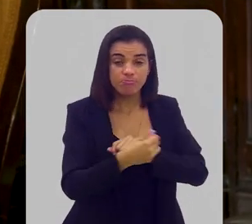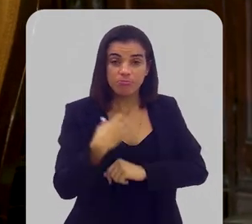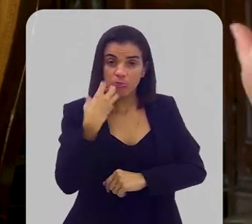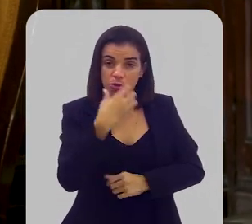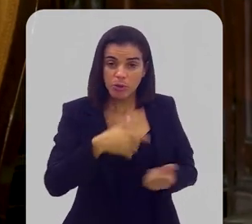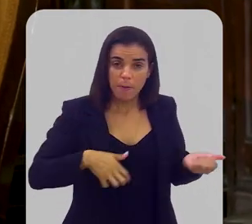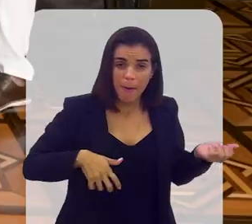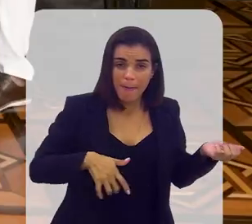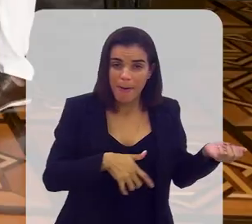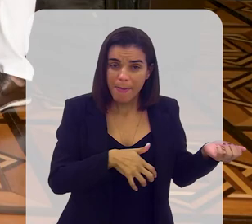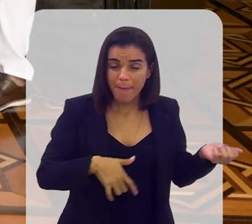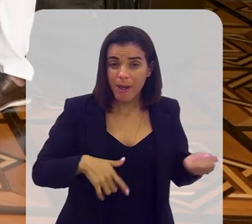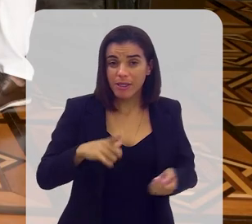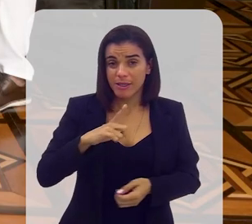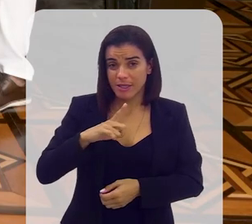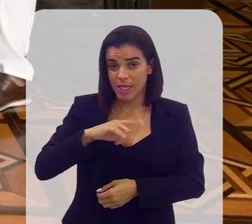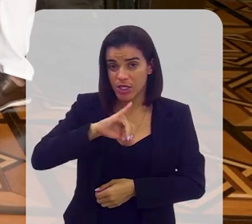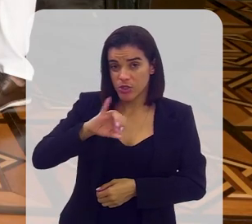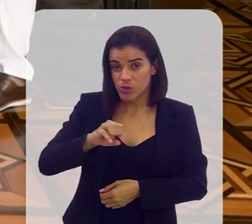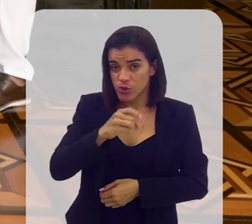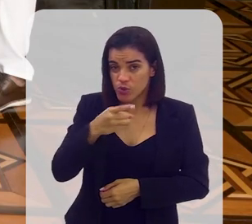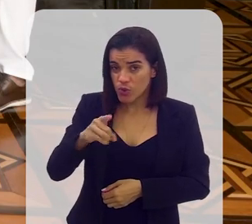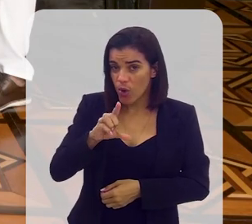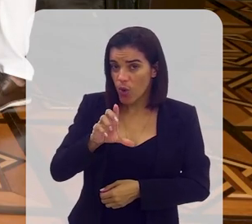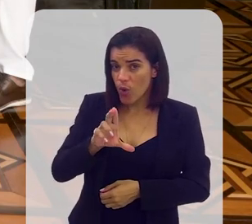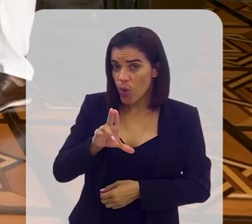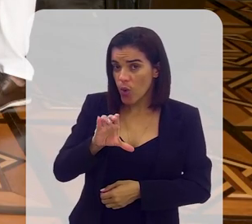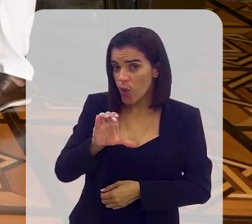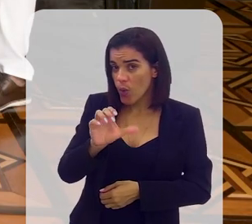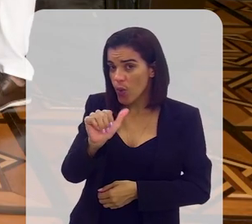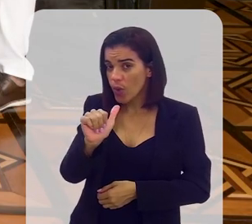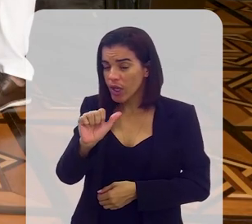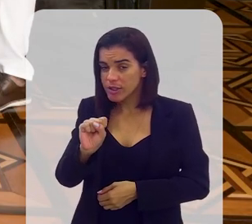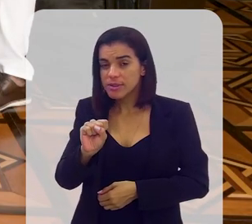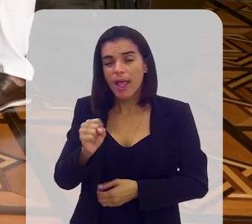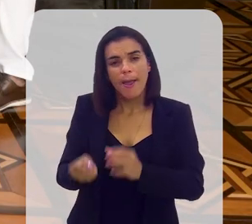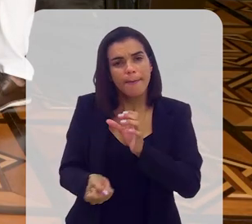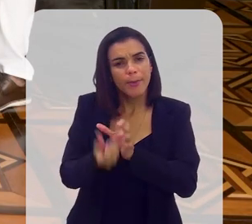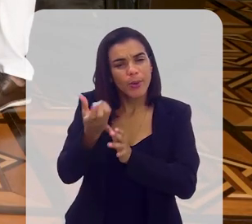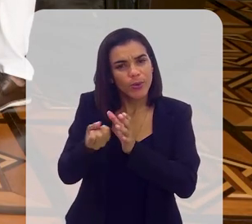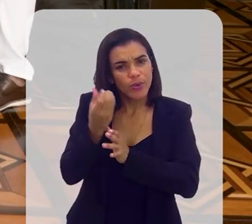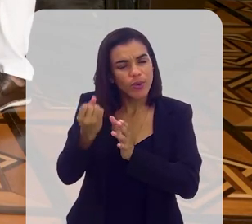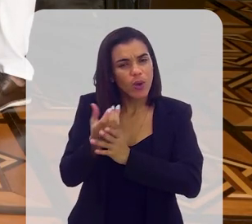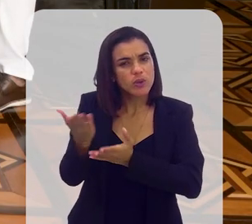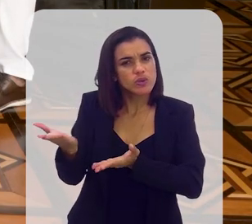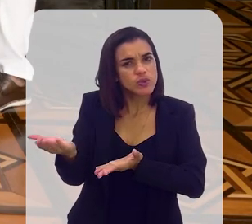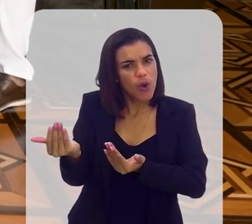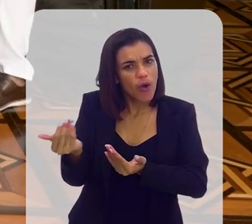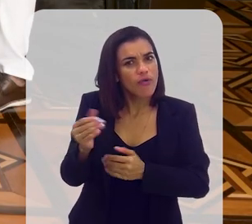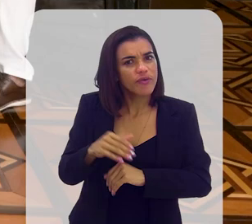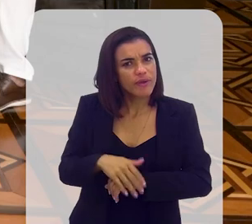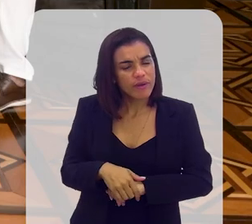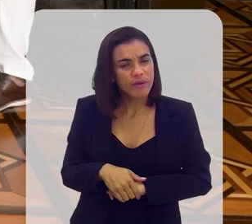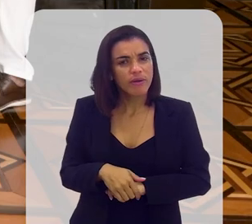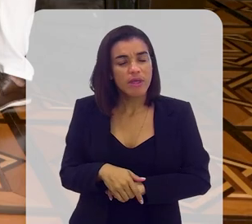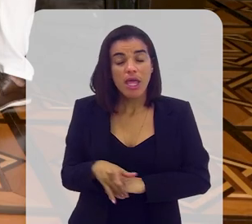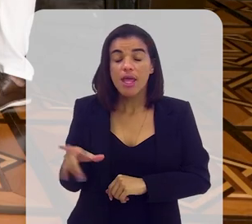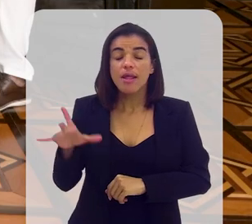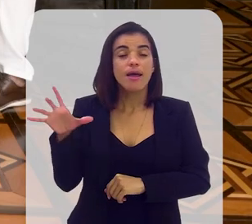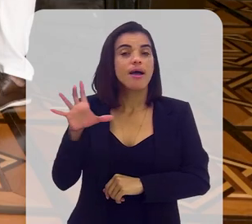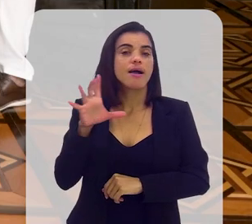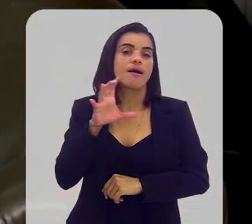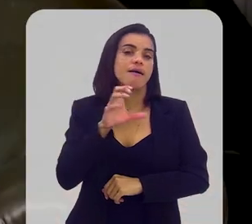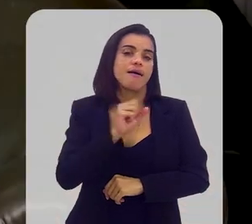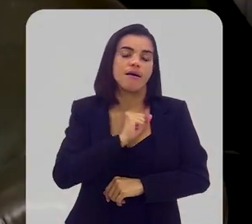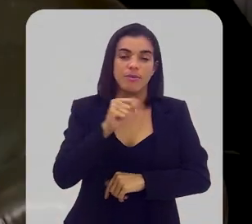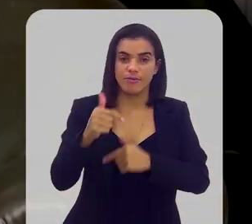João Lucas, que é o meu caçula, né? Você falou que o João Lucas é produtor. Também, produtor. Mas tão jovem, é isso mesmo? Tão jovem. Ele